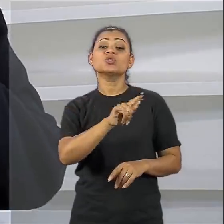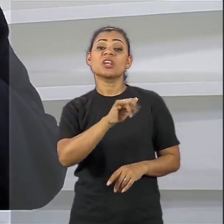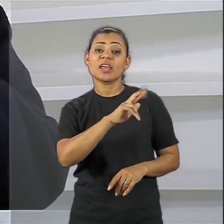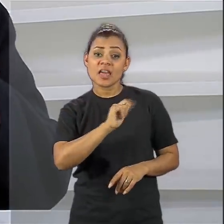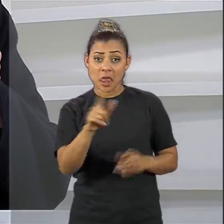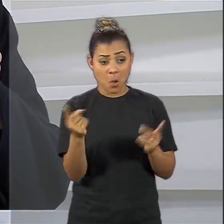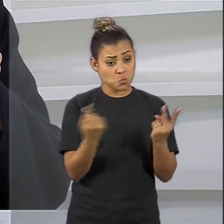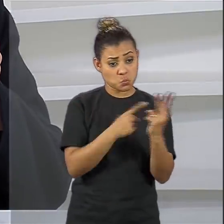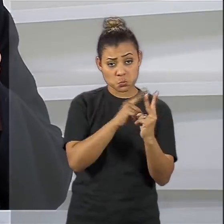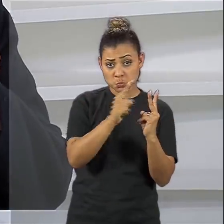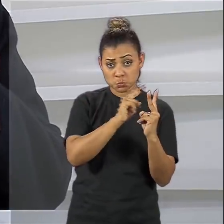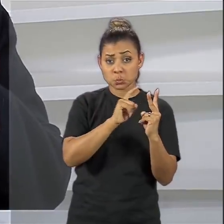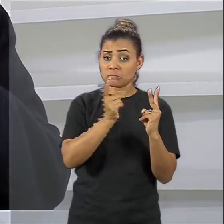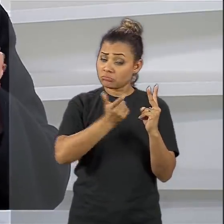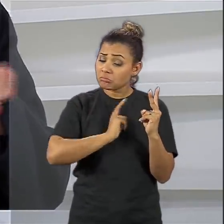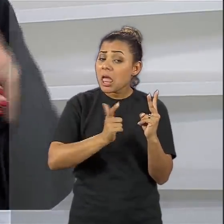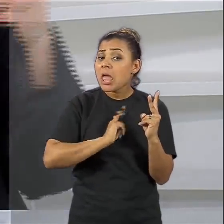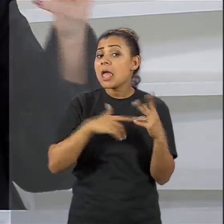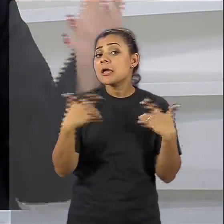Mourão, eles têm